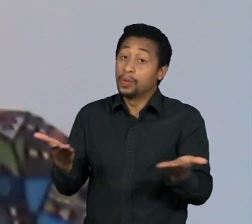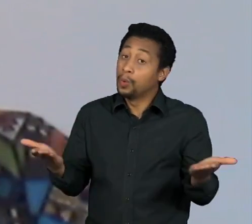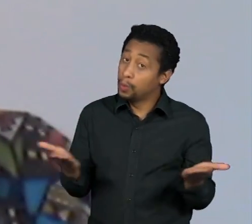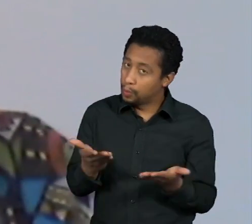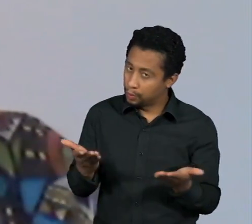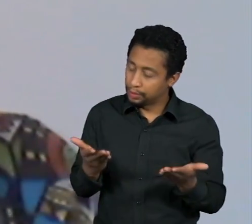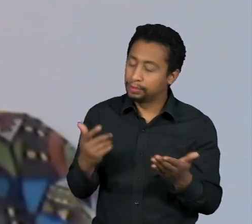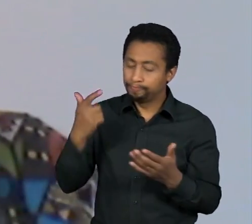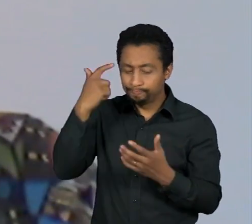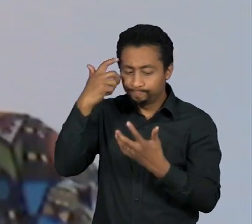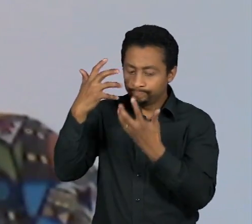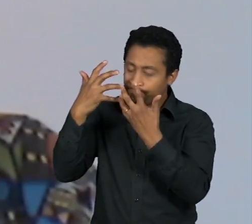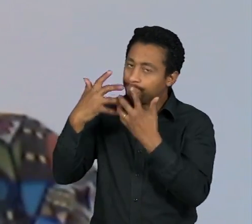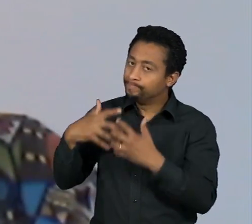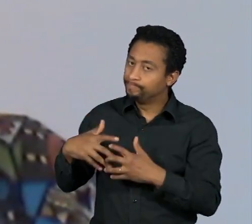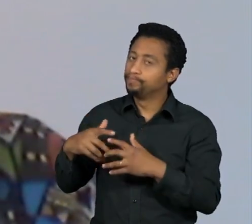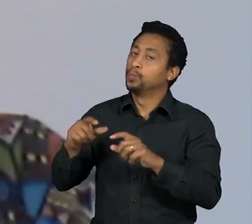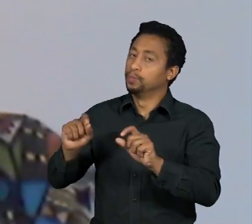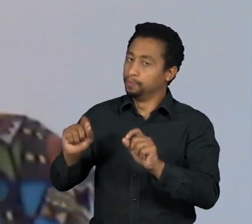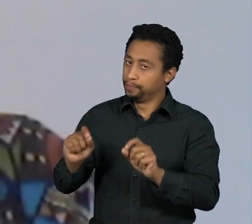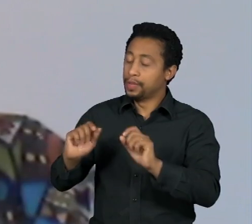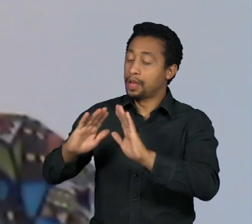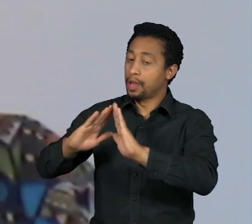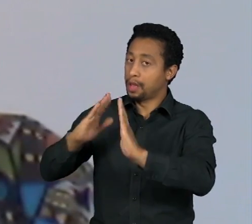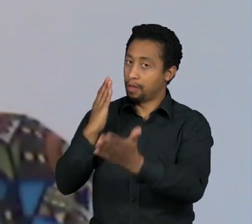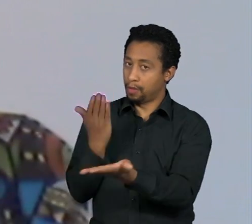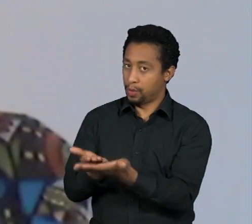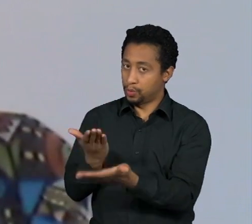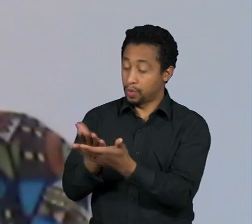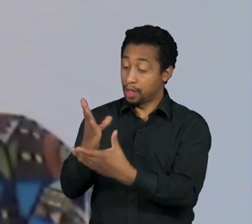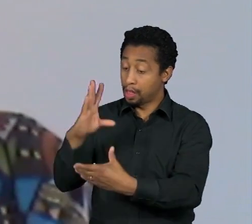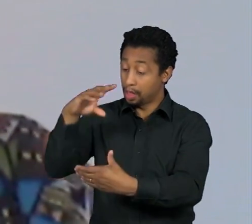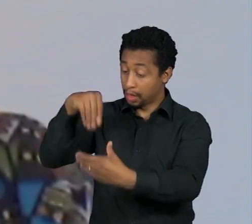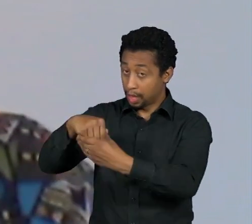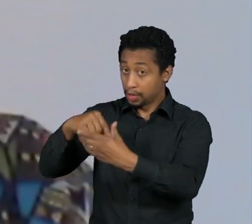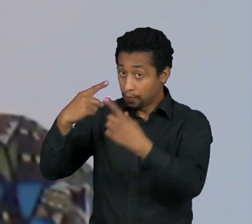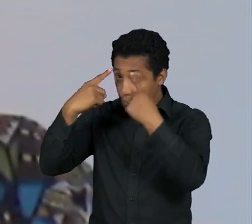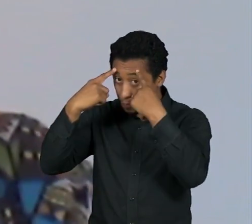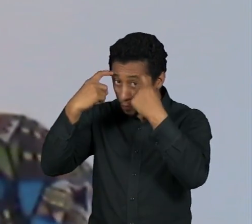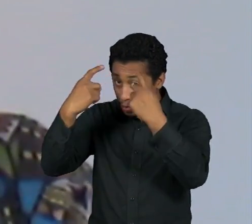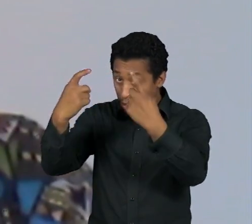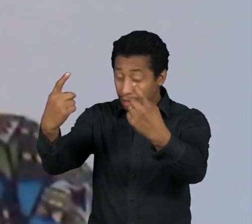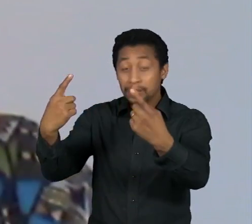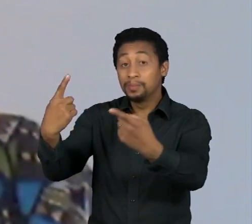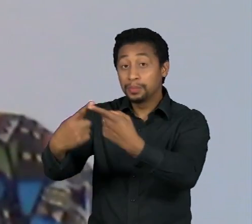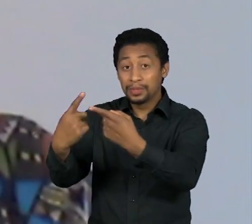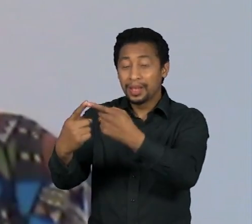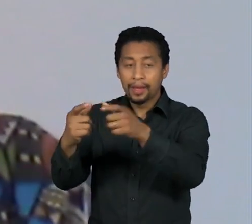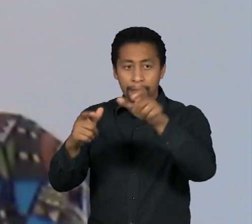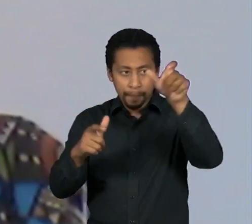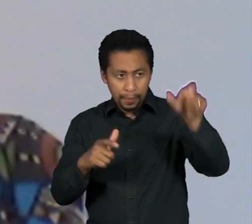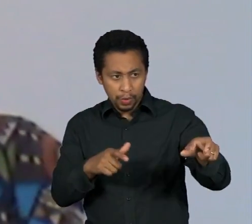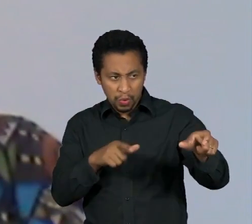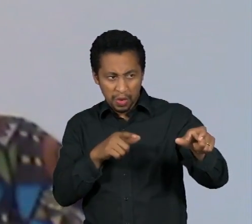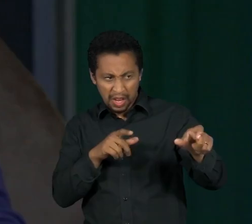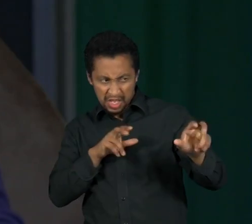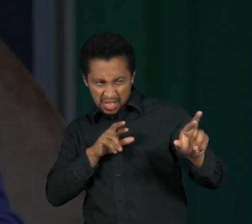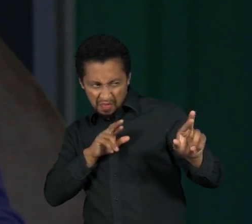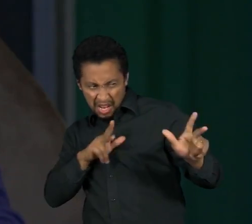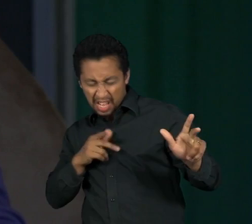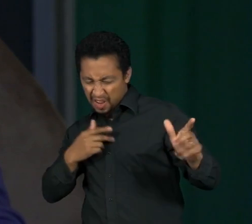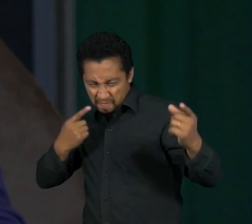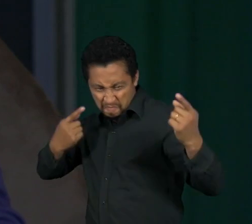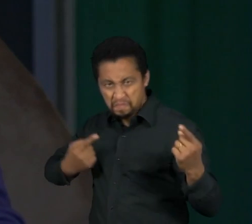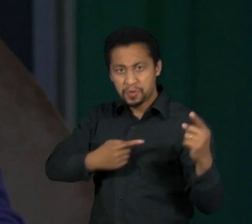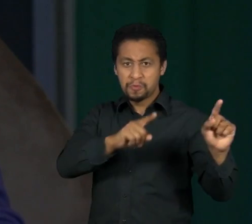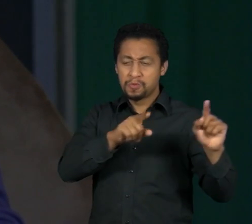cuja violência na escola ela é muito pautada pelo extermínio da diferença. E isso entra o racismo também, né? Então,